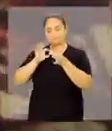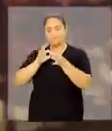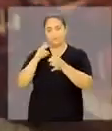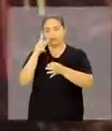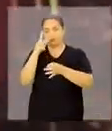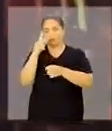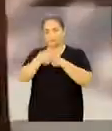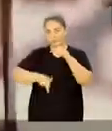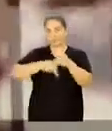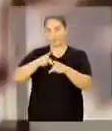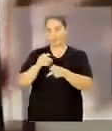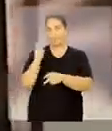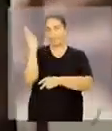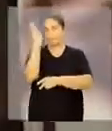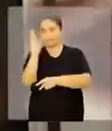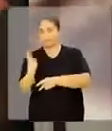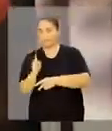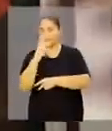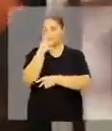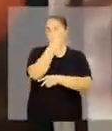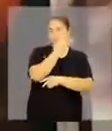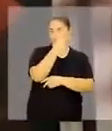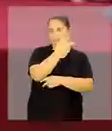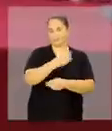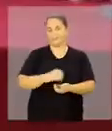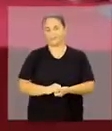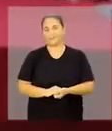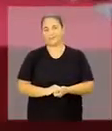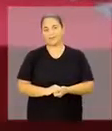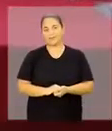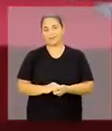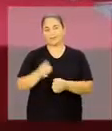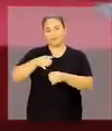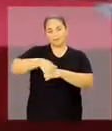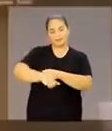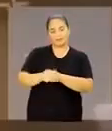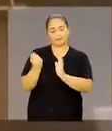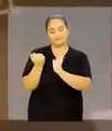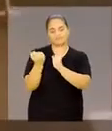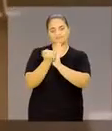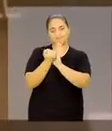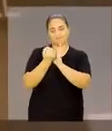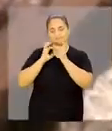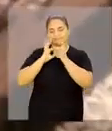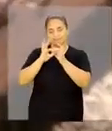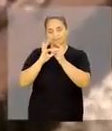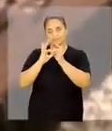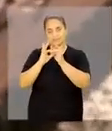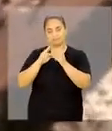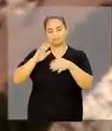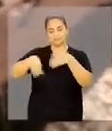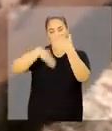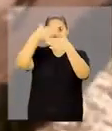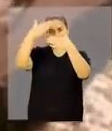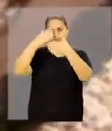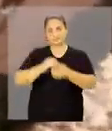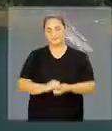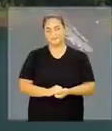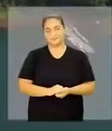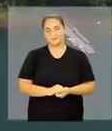dois povos, brasileiros e paraguaios. Itaipu é símbolo de integração e